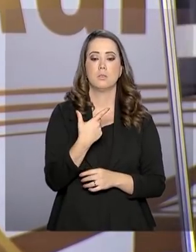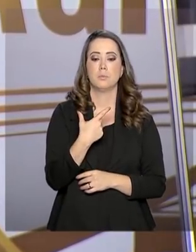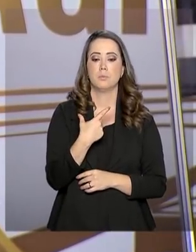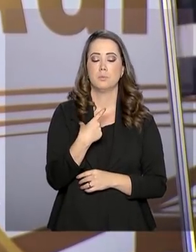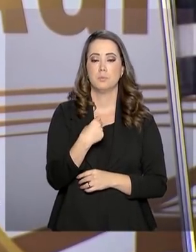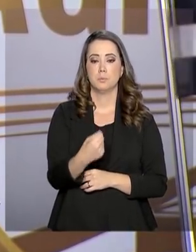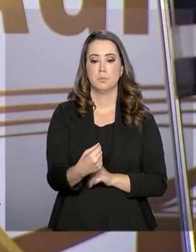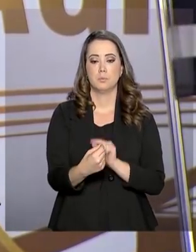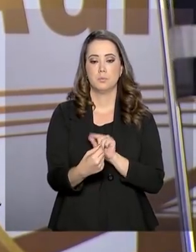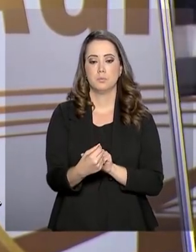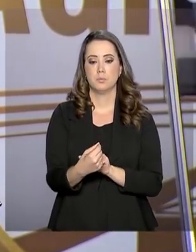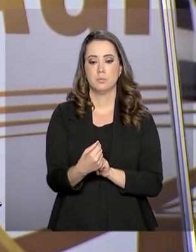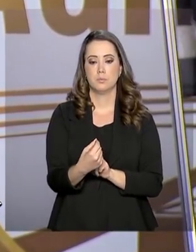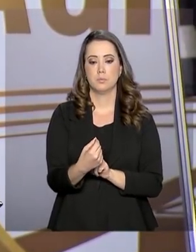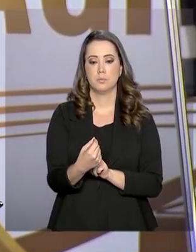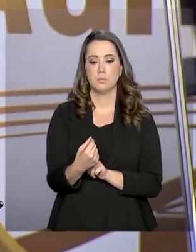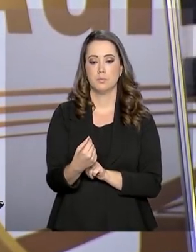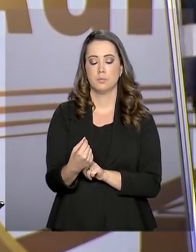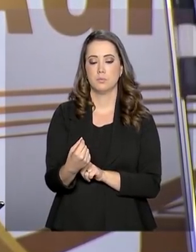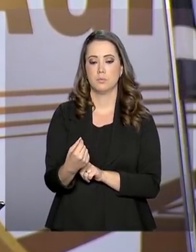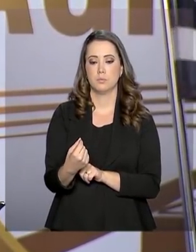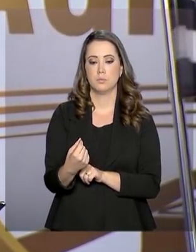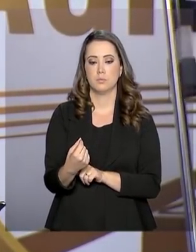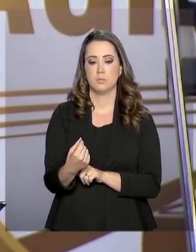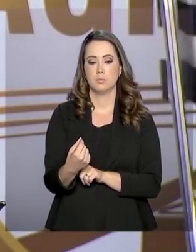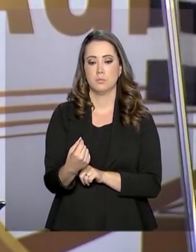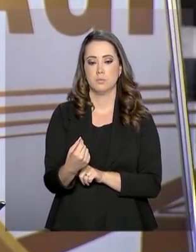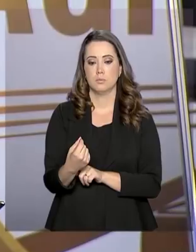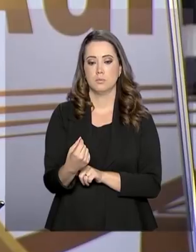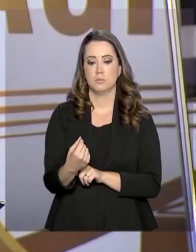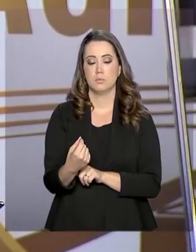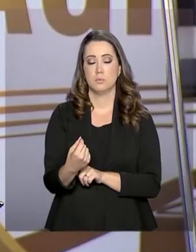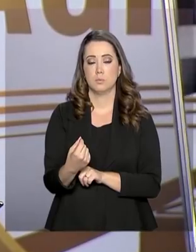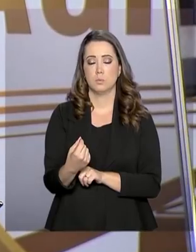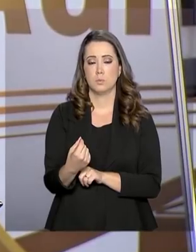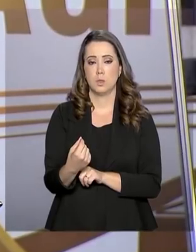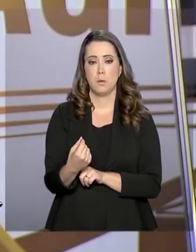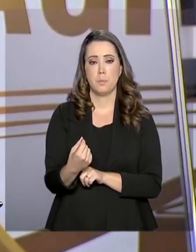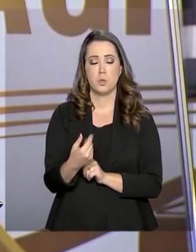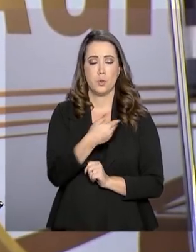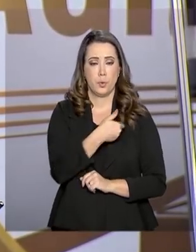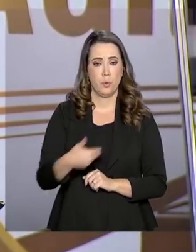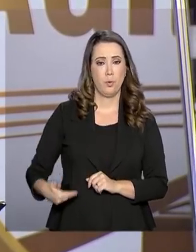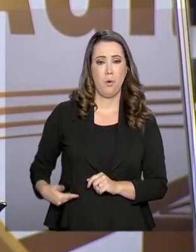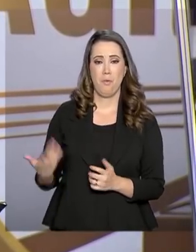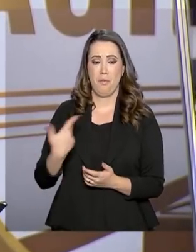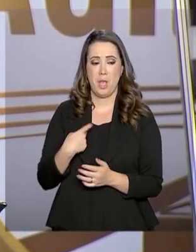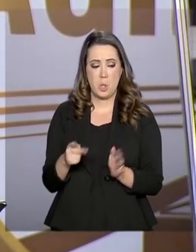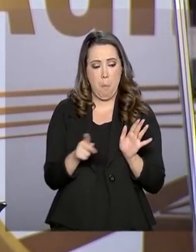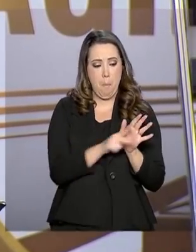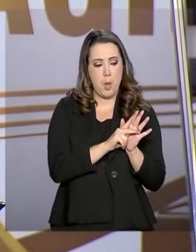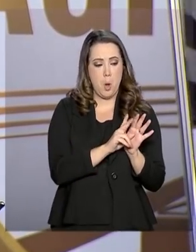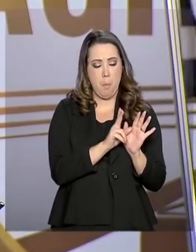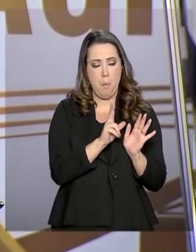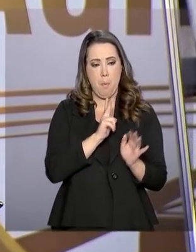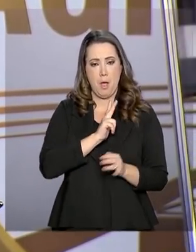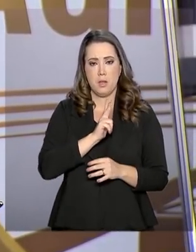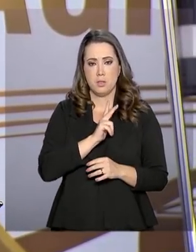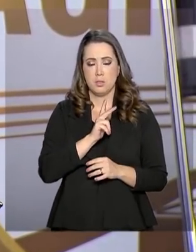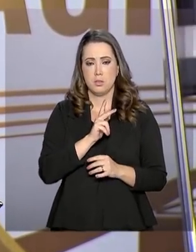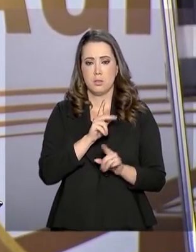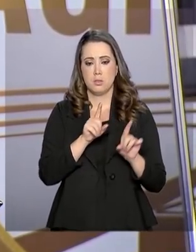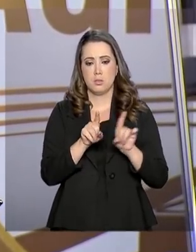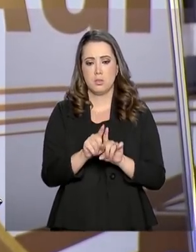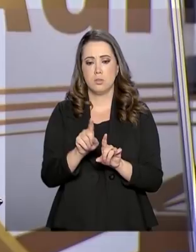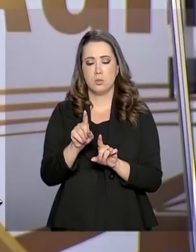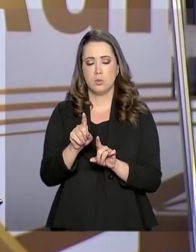do cangote daqueles que produzem, daqueles que